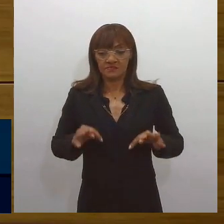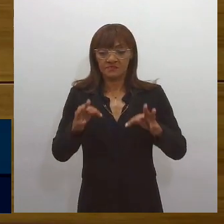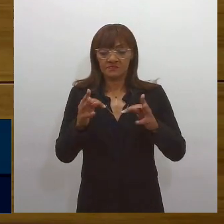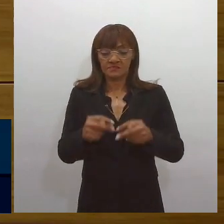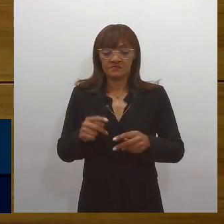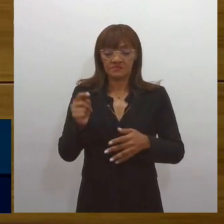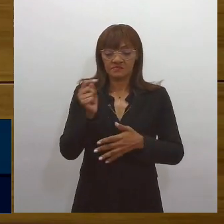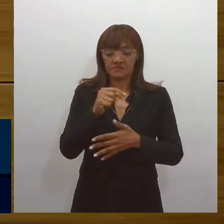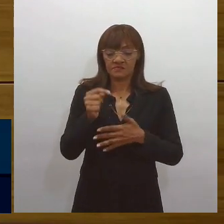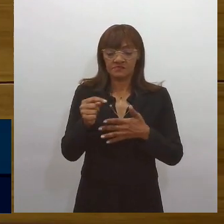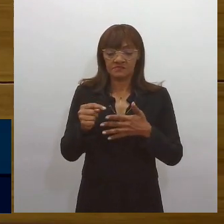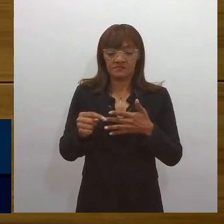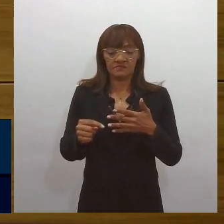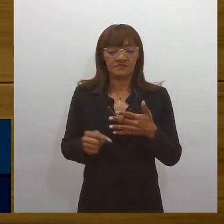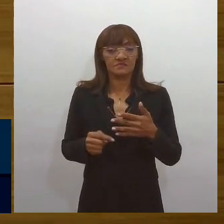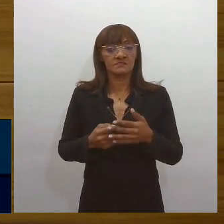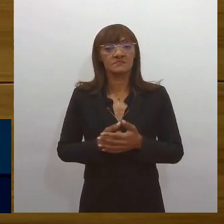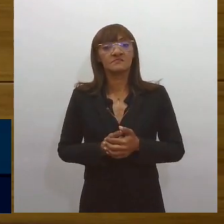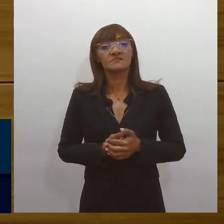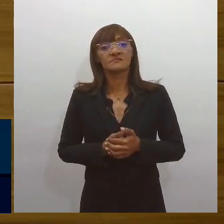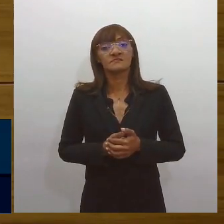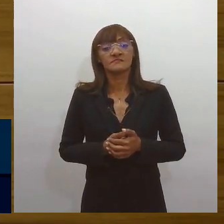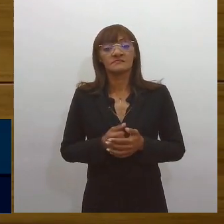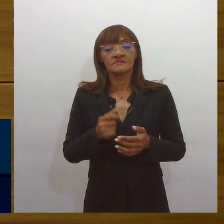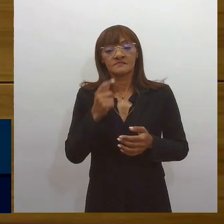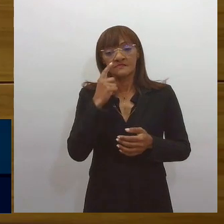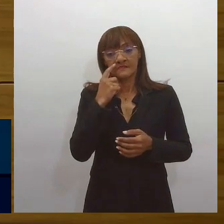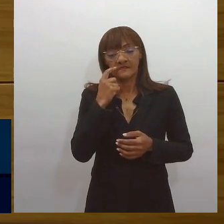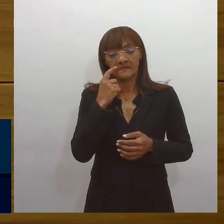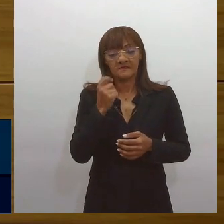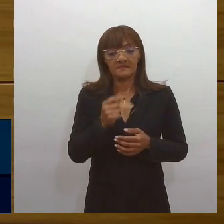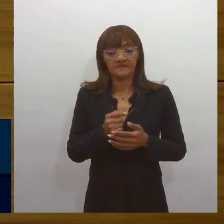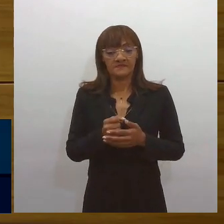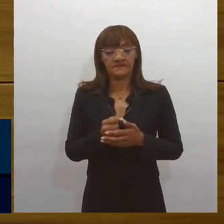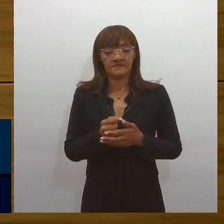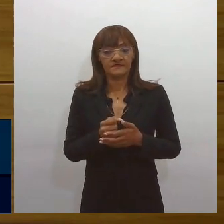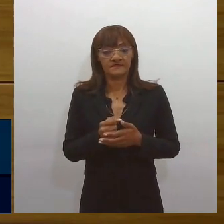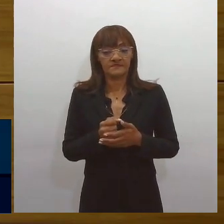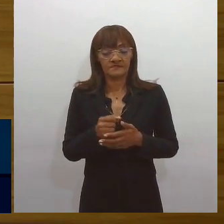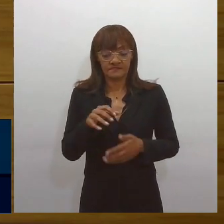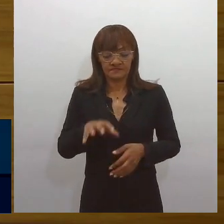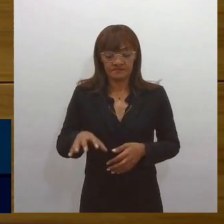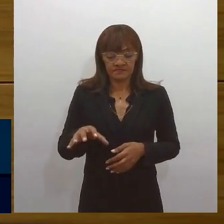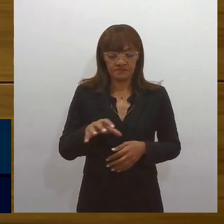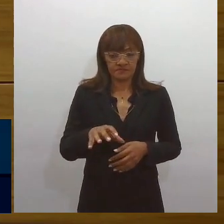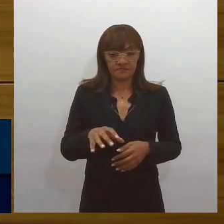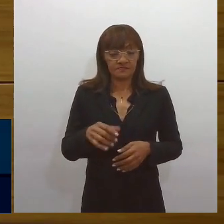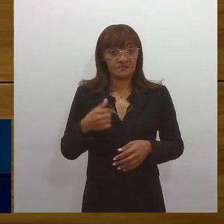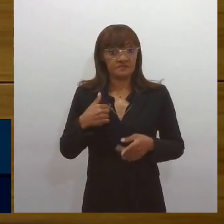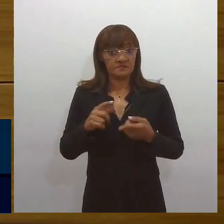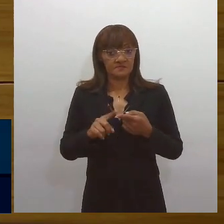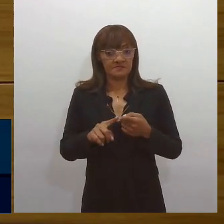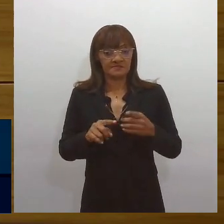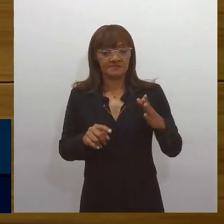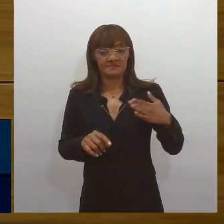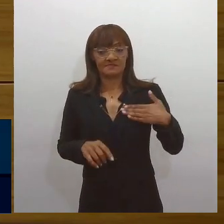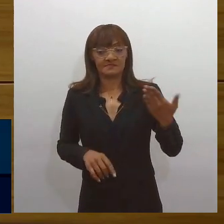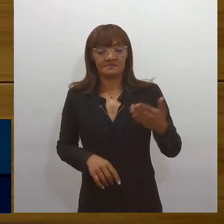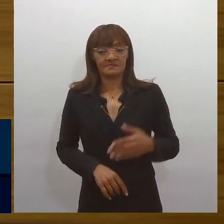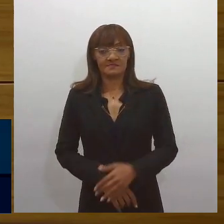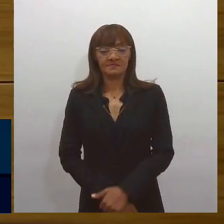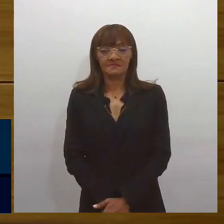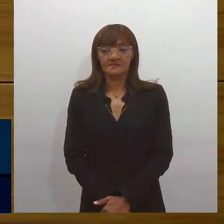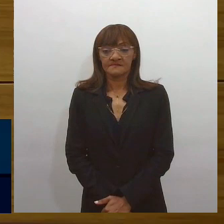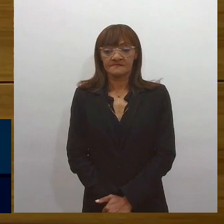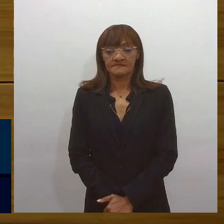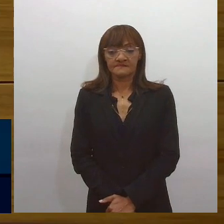equipamentos nesses pontos né e me surpreendeu Deputado me surpreendeu deputado Jorge porque conversando com